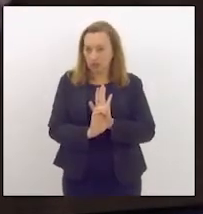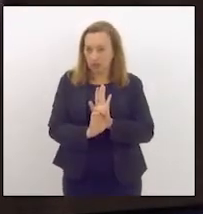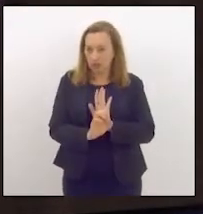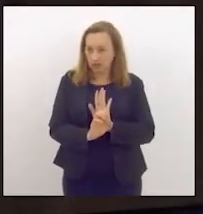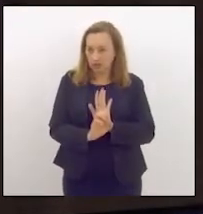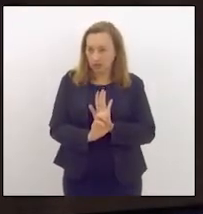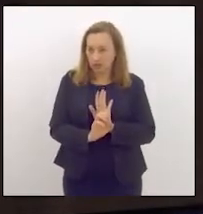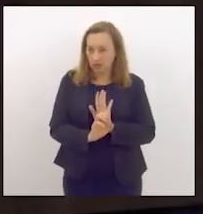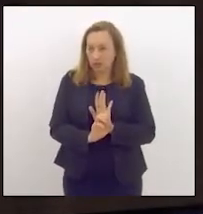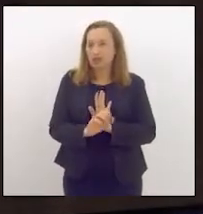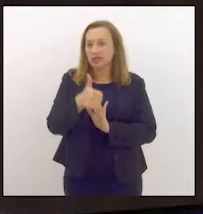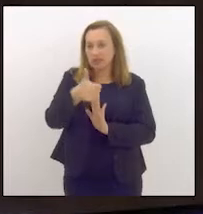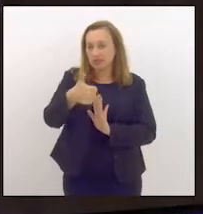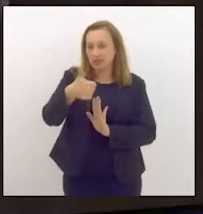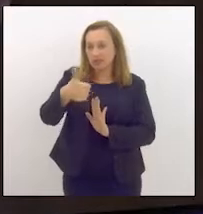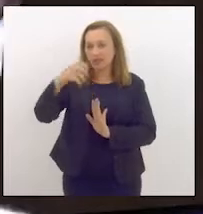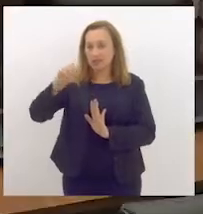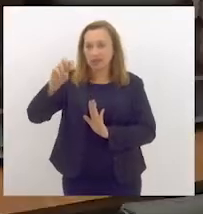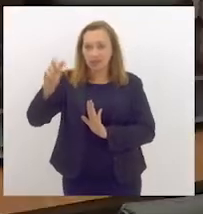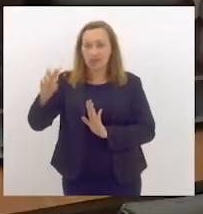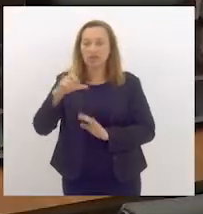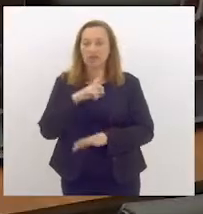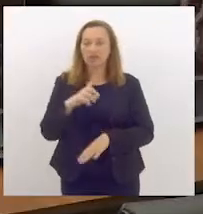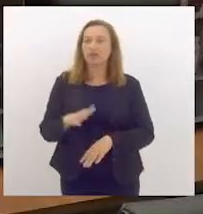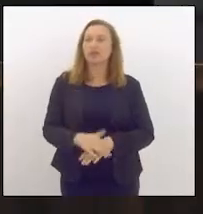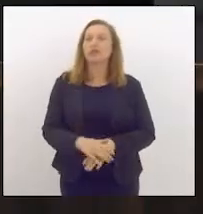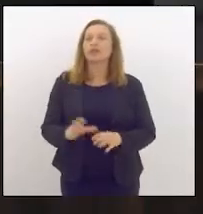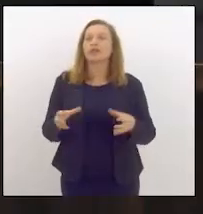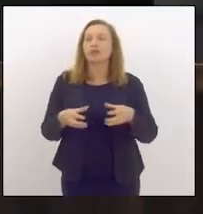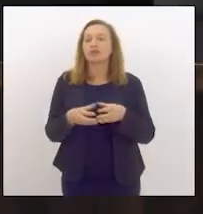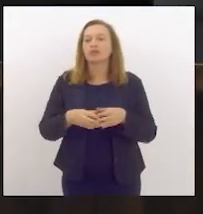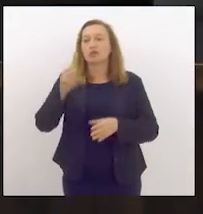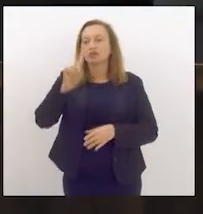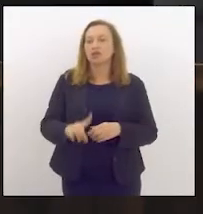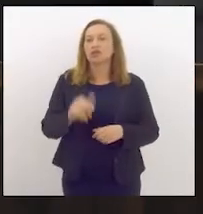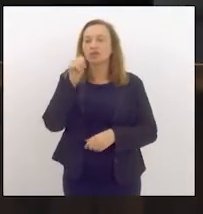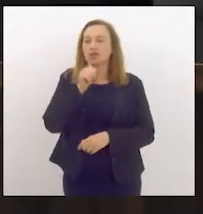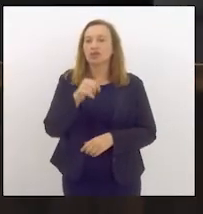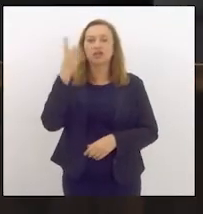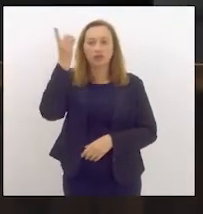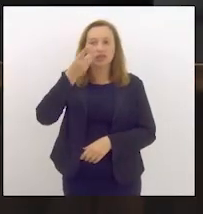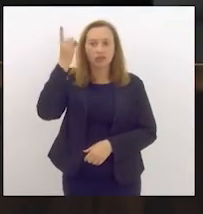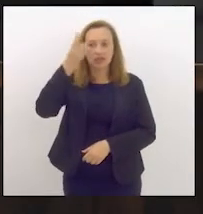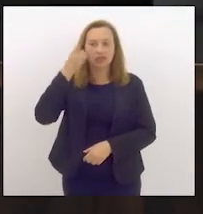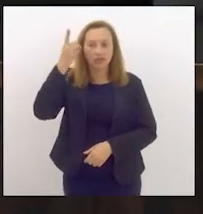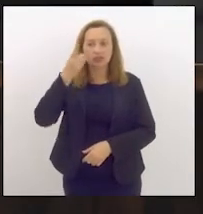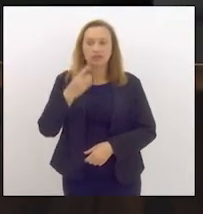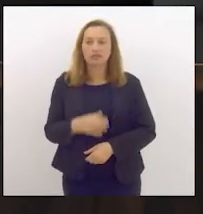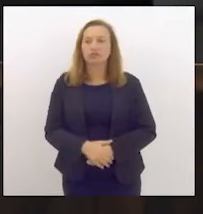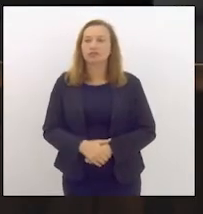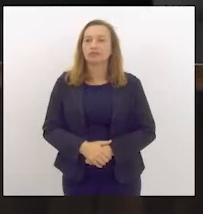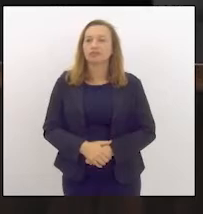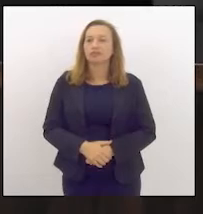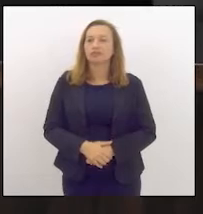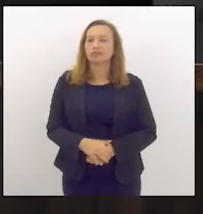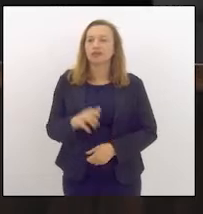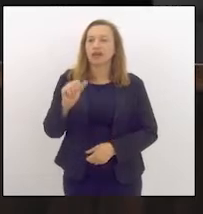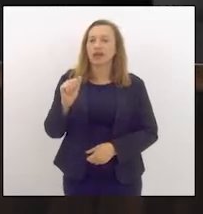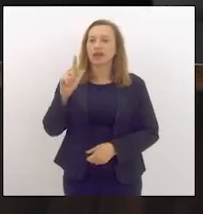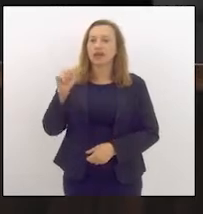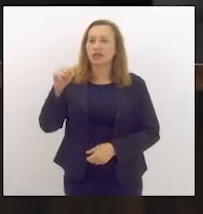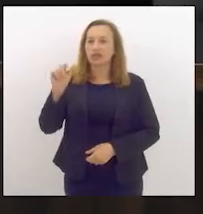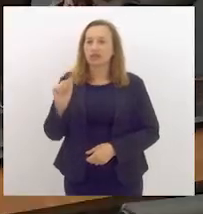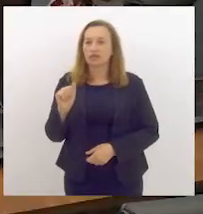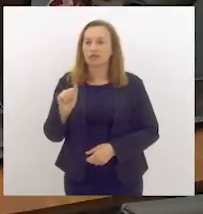além das 105 que já tem pela comissão de Defesa do direito da mulher deputada Oi Alana